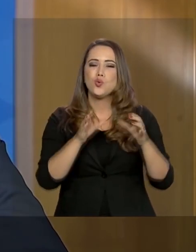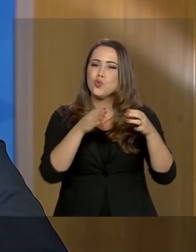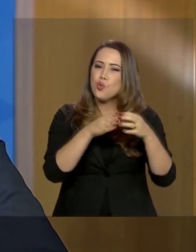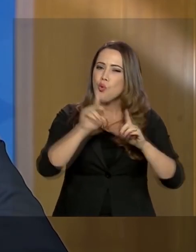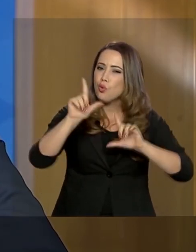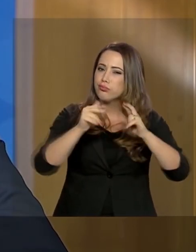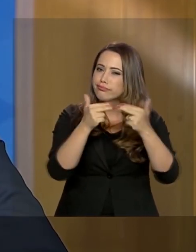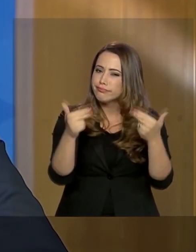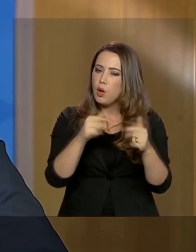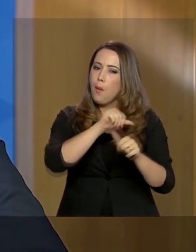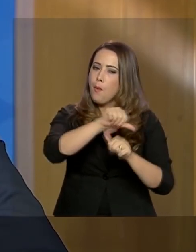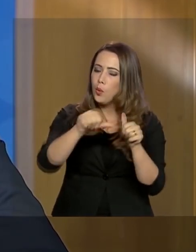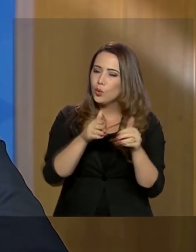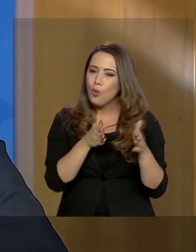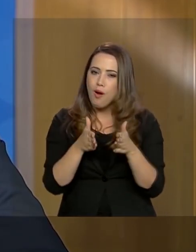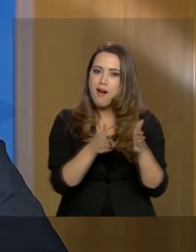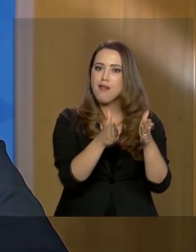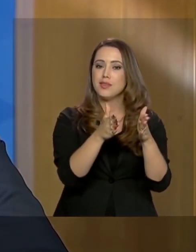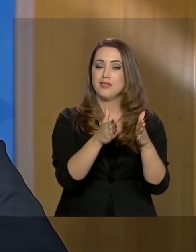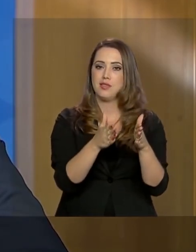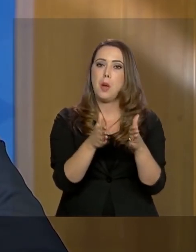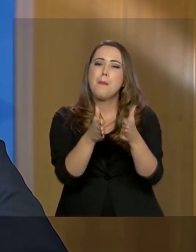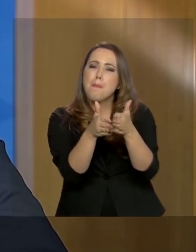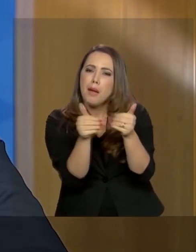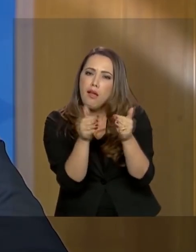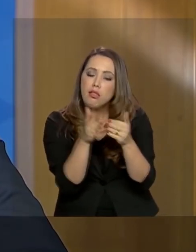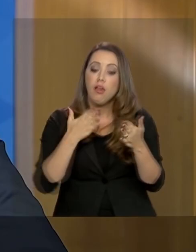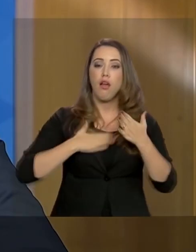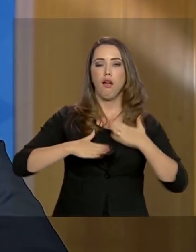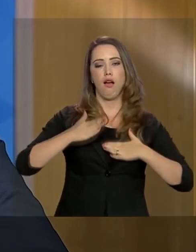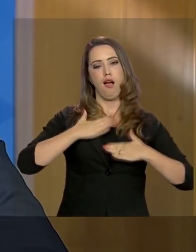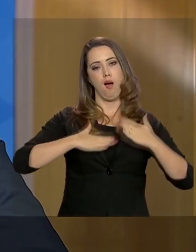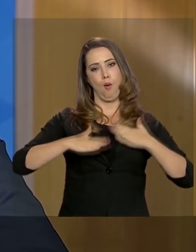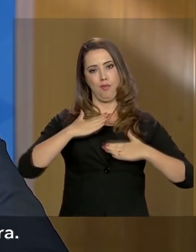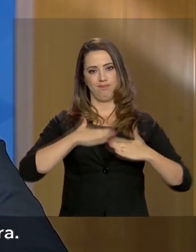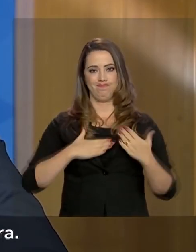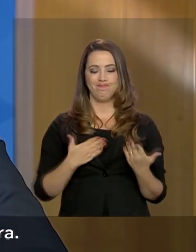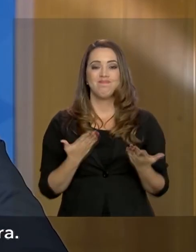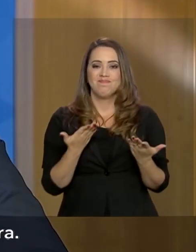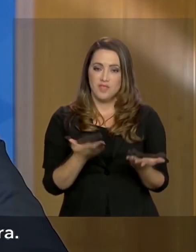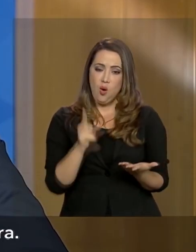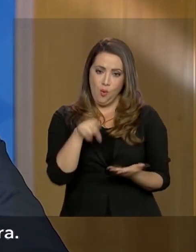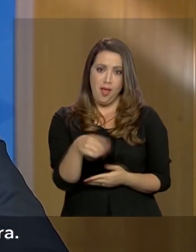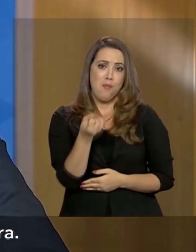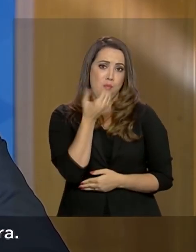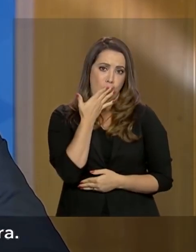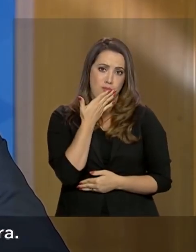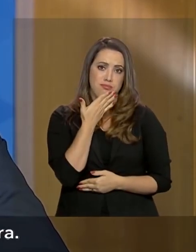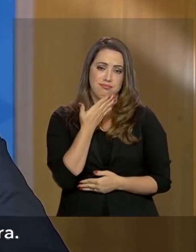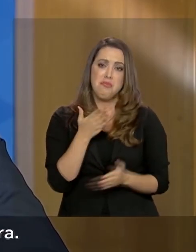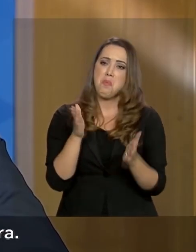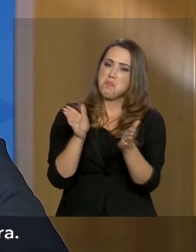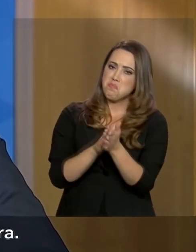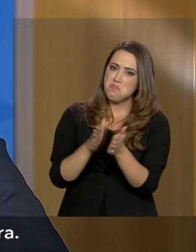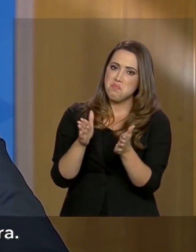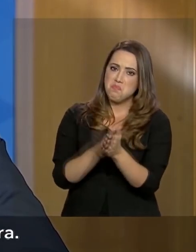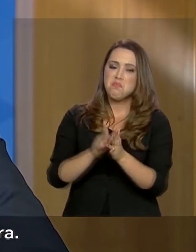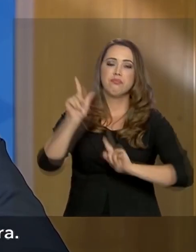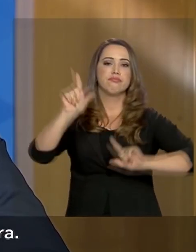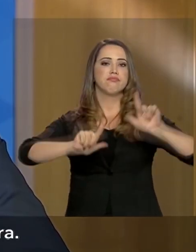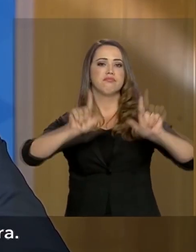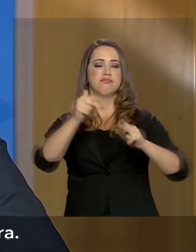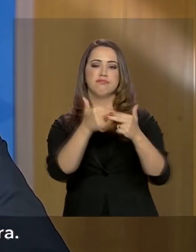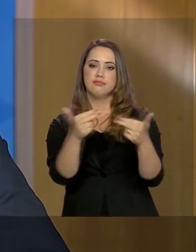por causa desse mal terrível que a gente tá enfrentando, o sungamonga, né? A gente chama assim por causa do algoritmo do YouTube. E essa verba simplesmente desapareceu.